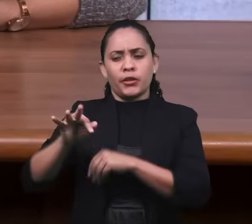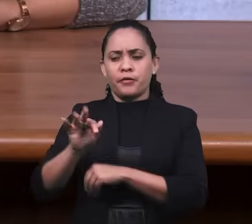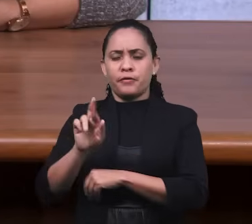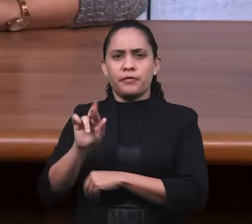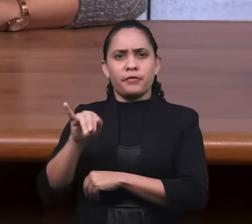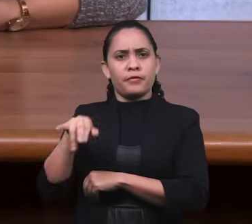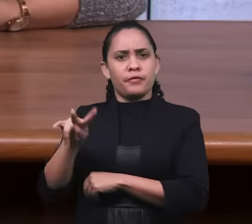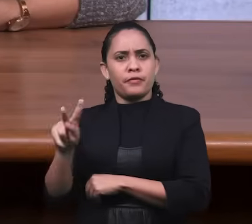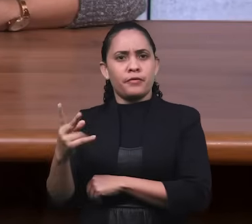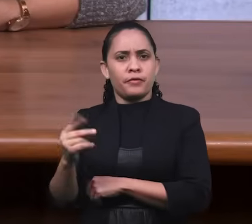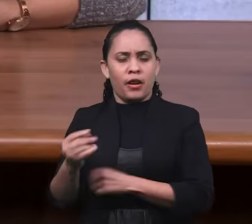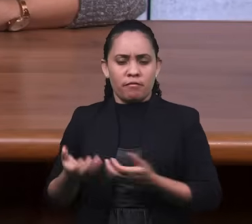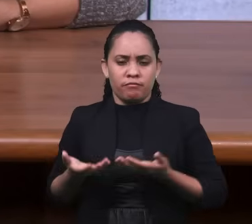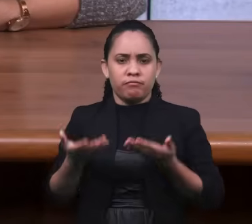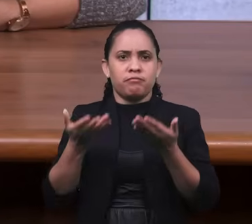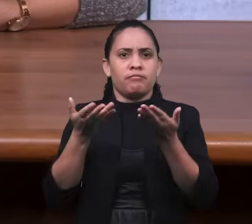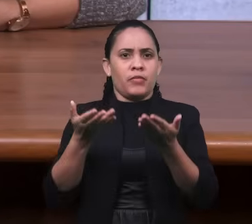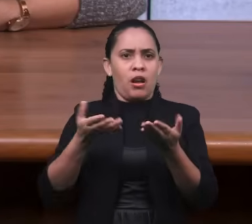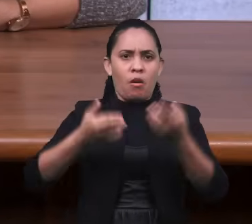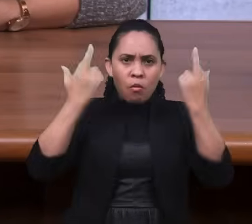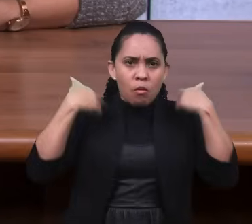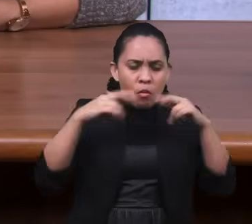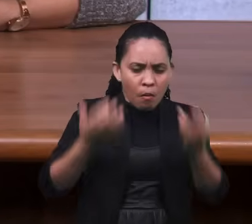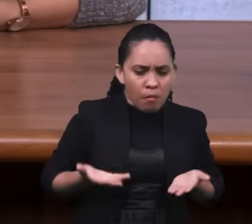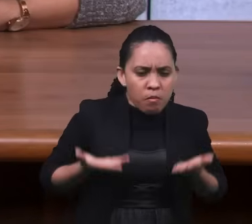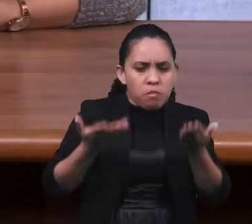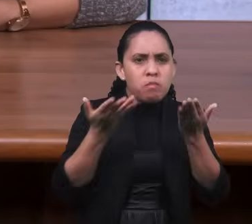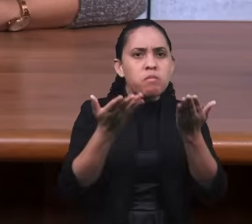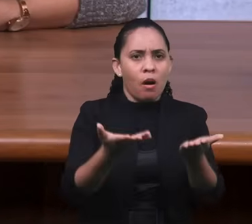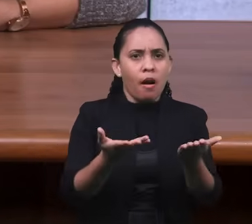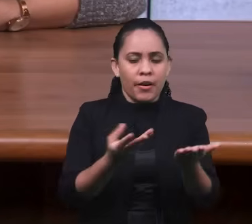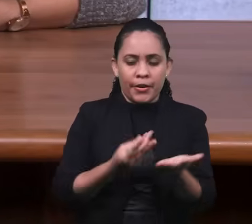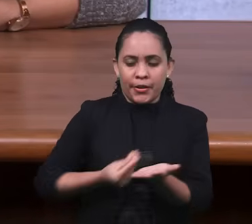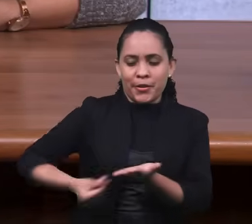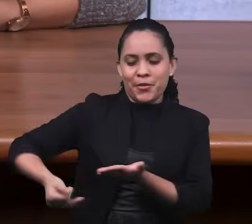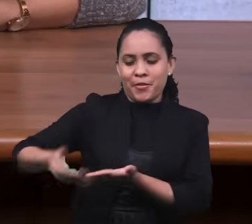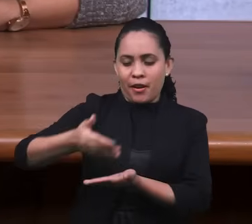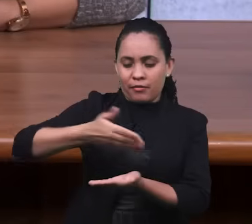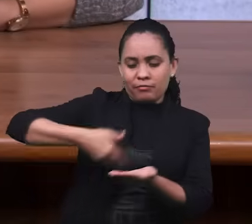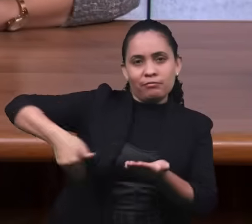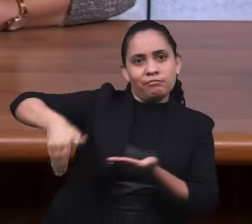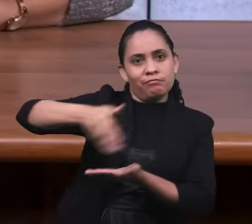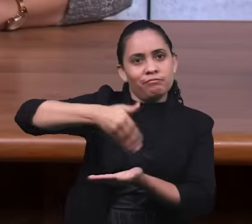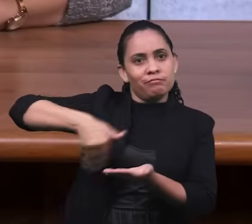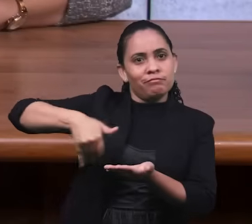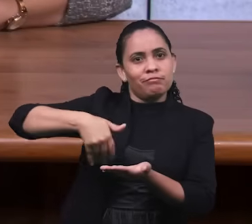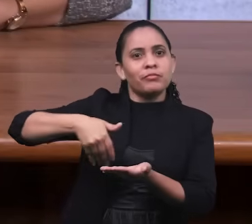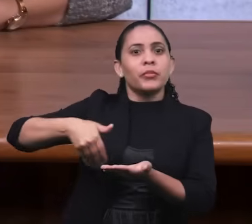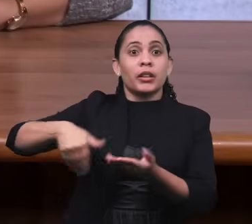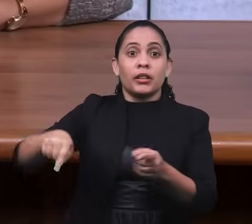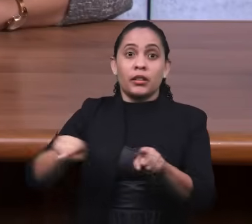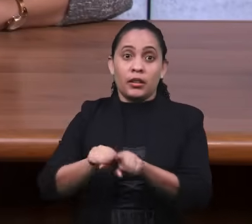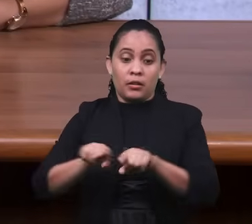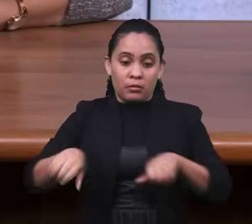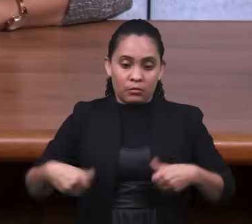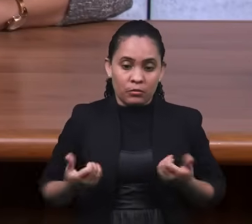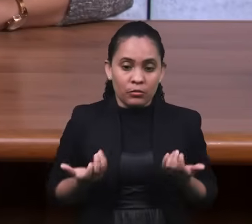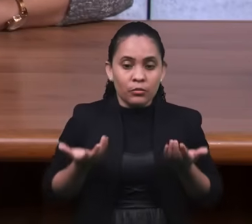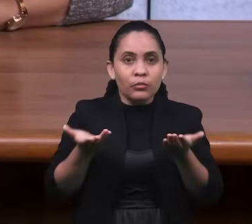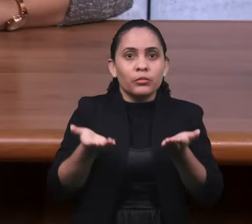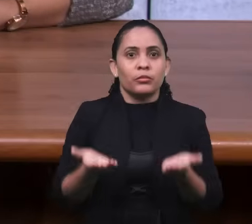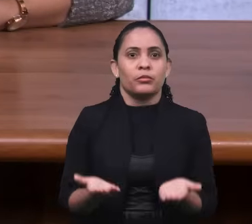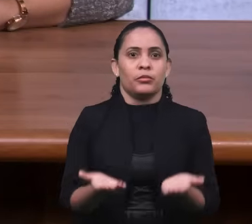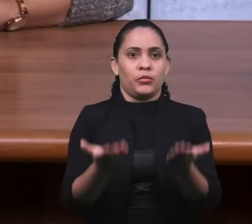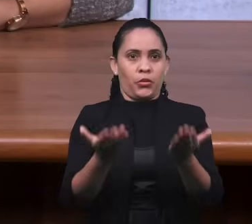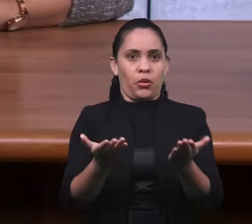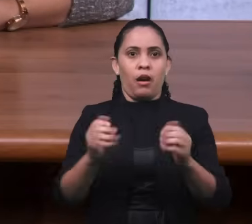pôs num açafate e o caldo pôs numa panela. E trouxe-lhe até debaixo do carvalho e